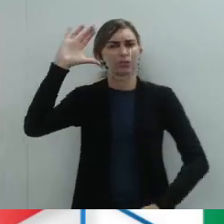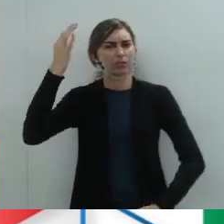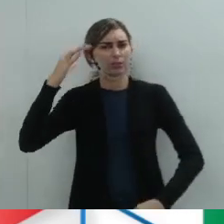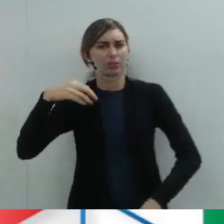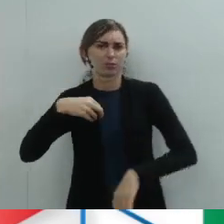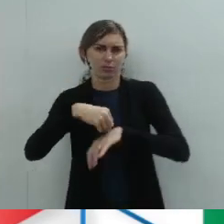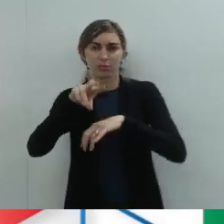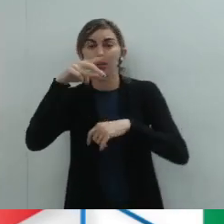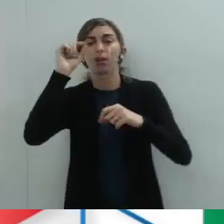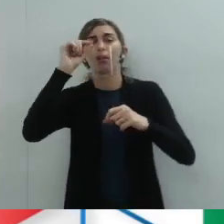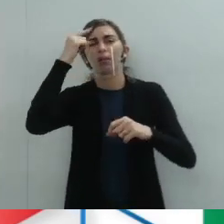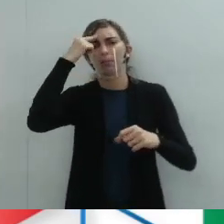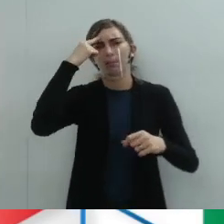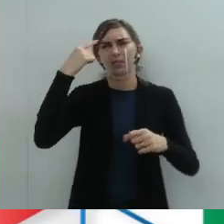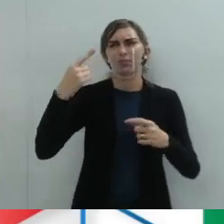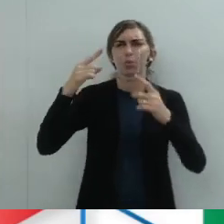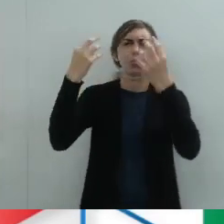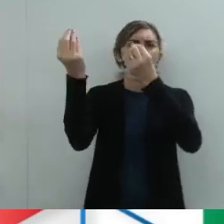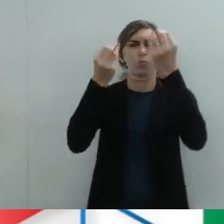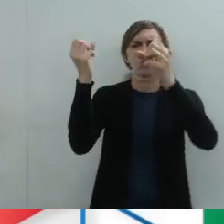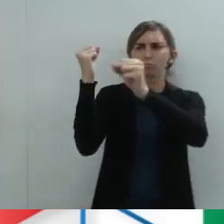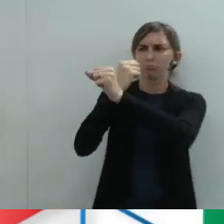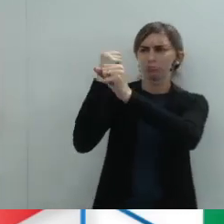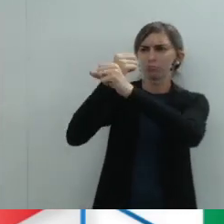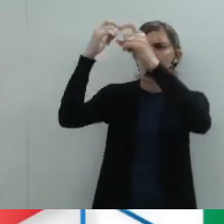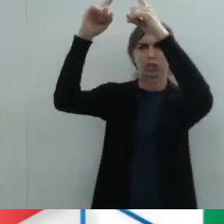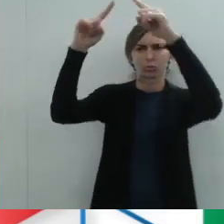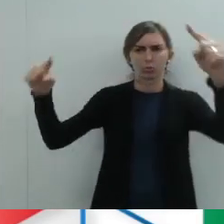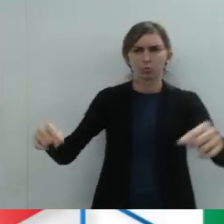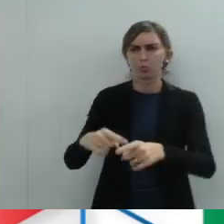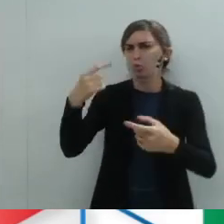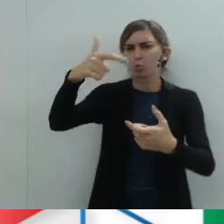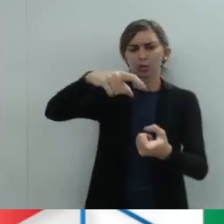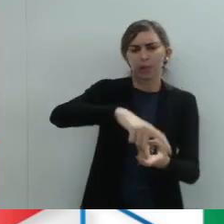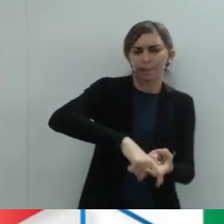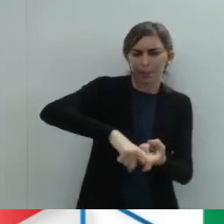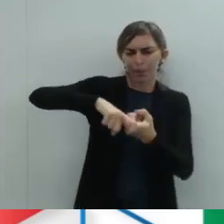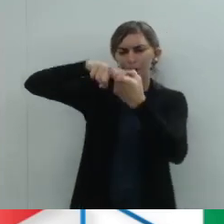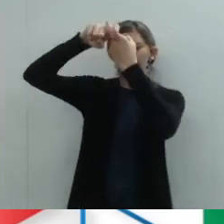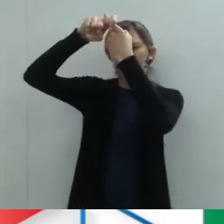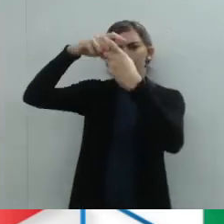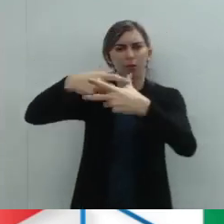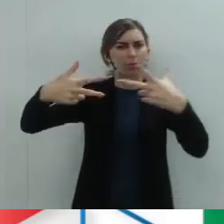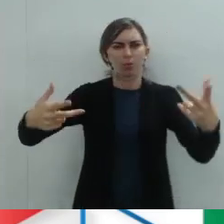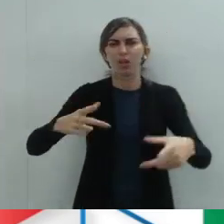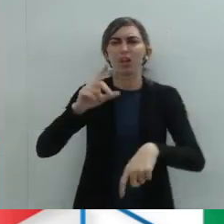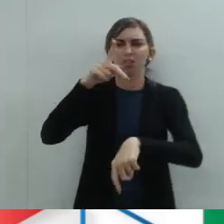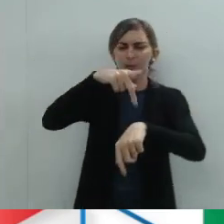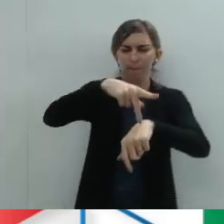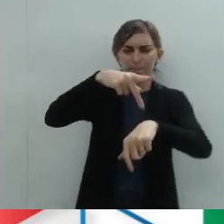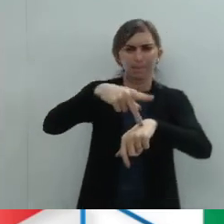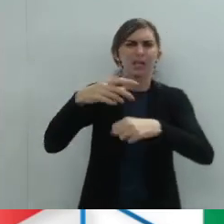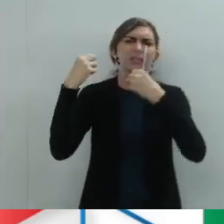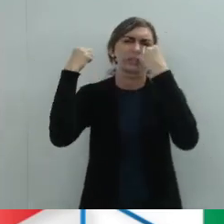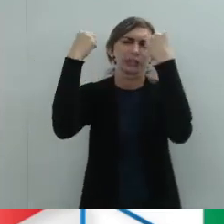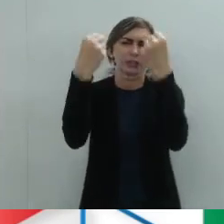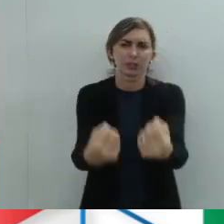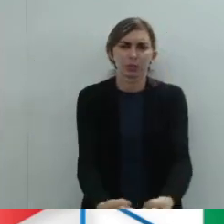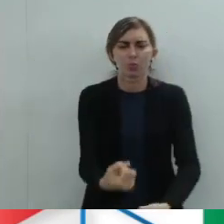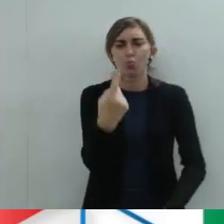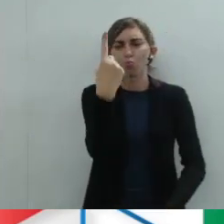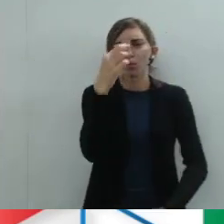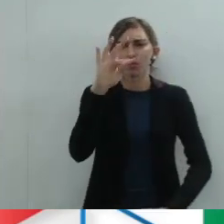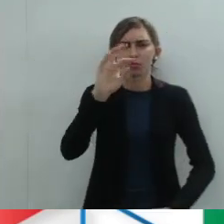é que imagina como foi feita uma pirâmide, que não tinha guindaste, não tinha nada, e cada pedra daquela era